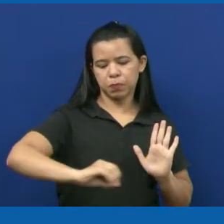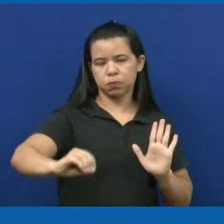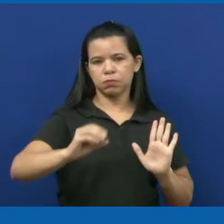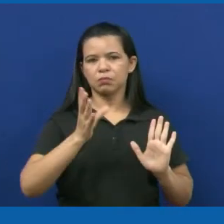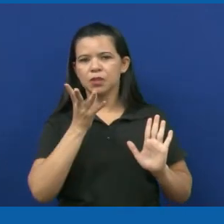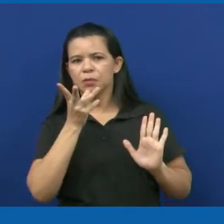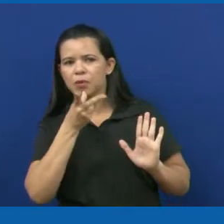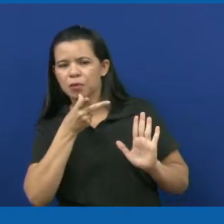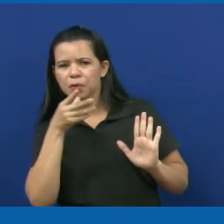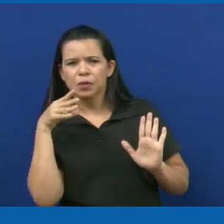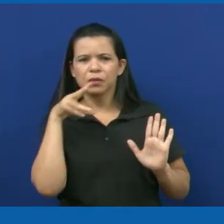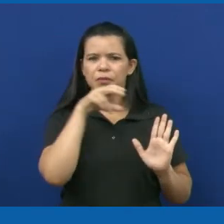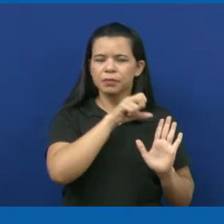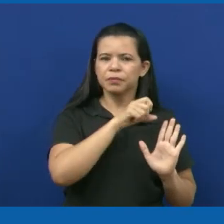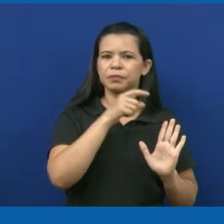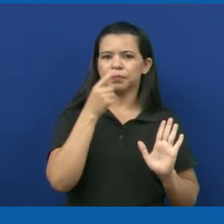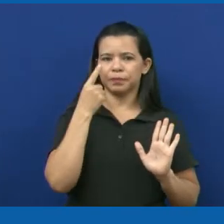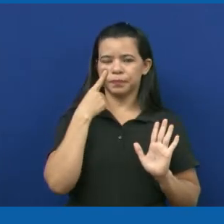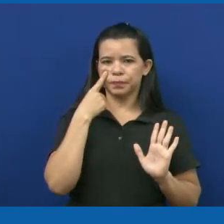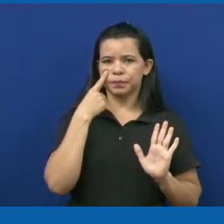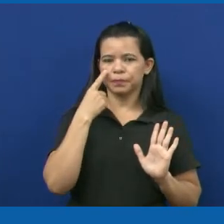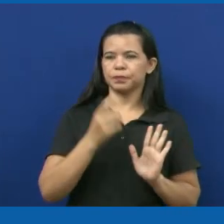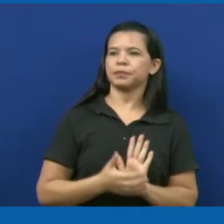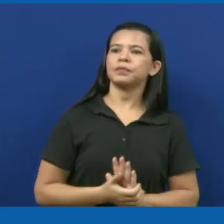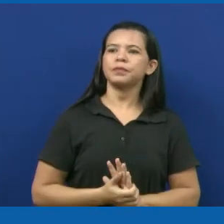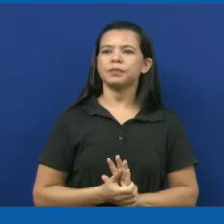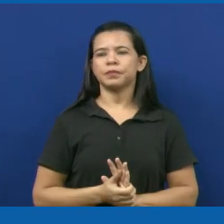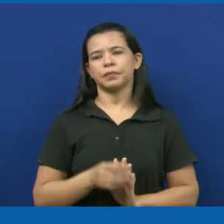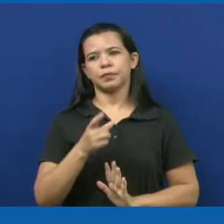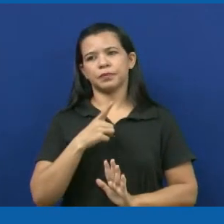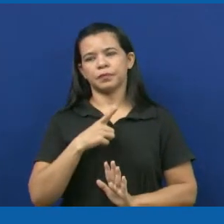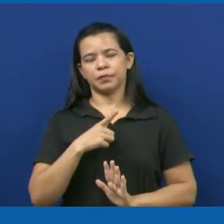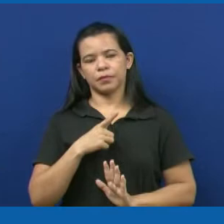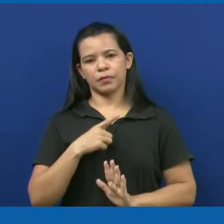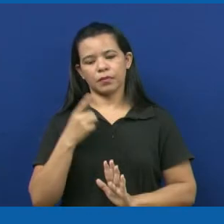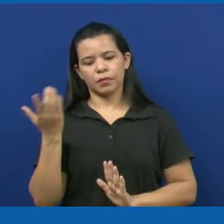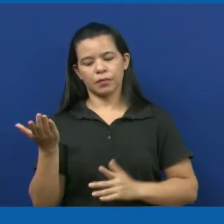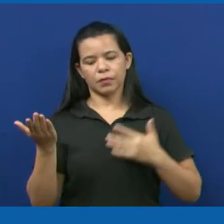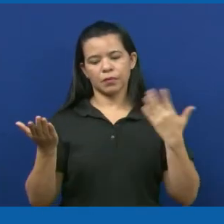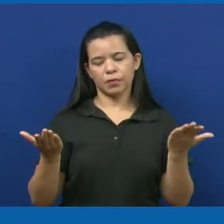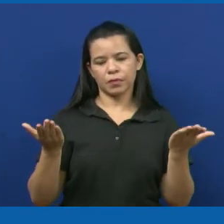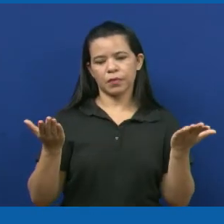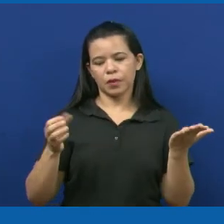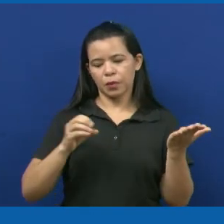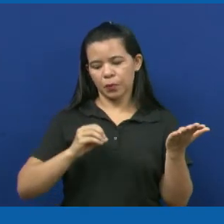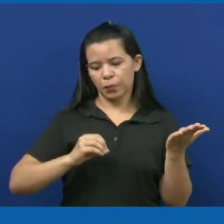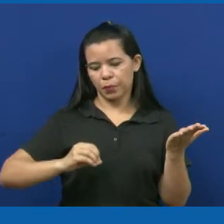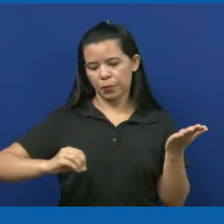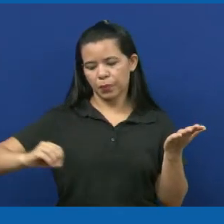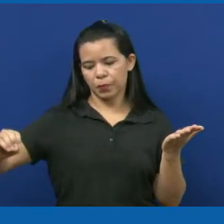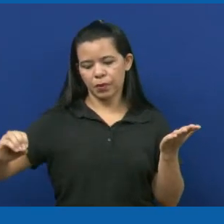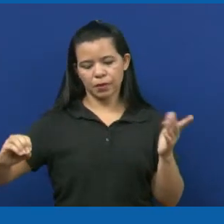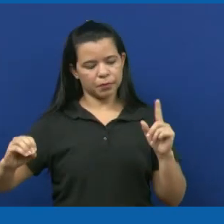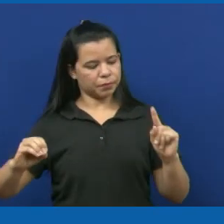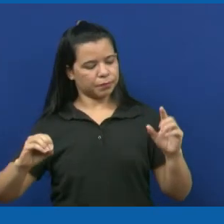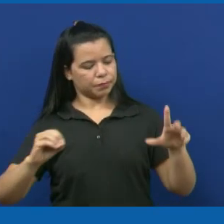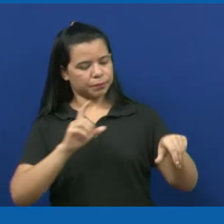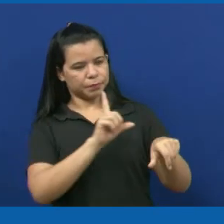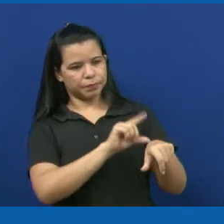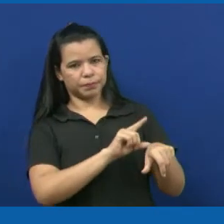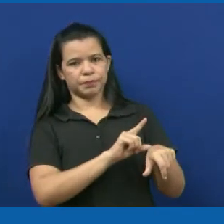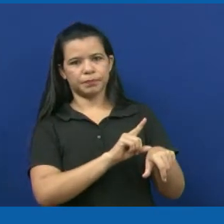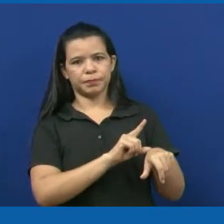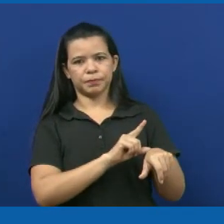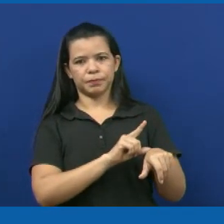deslocamento estão na tabela seguinte. Então vamos lá. Nós temos duas grandezas se envolvendo aí, velocidade e tempo. Então perceba, ó, Quando eu aumento a